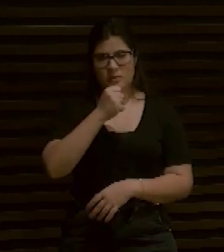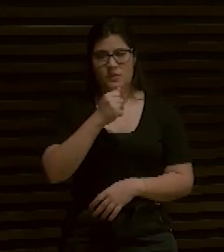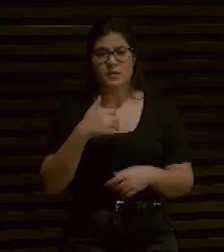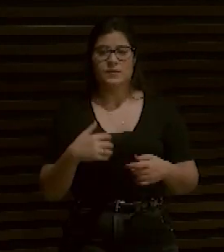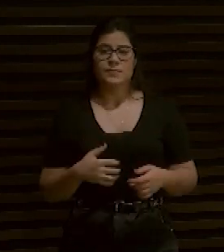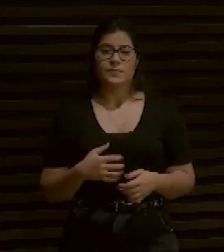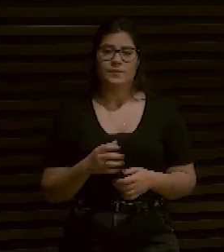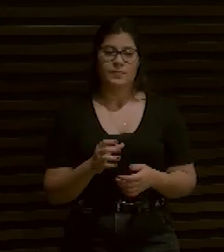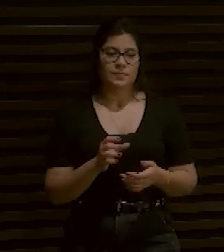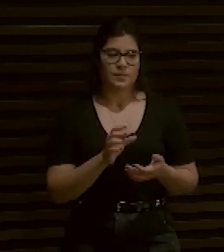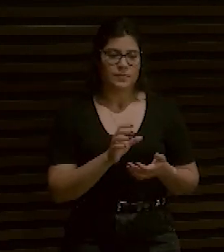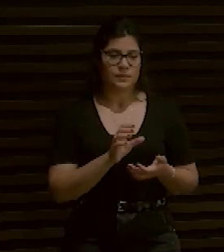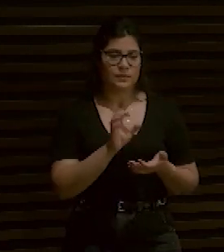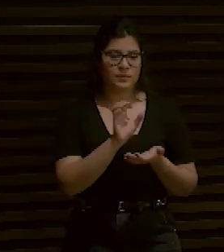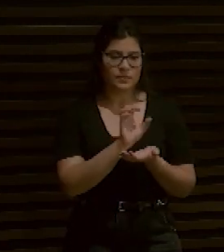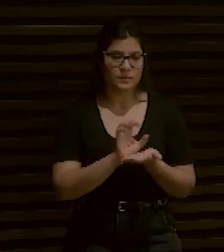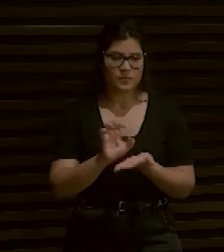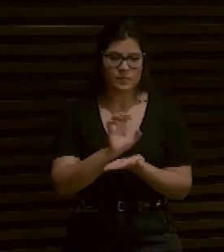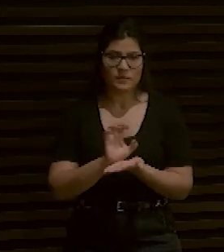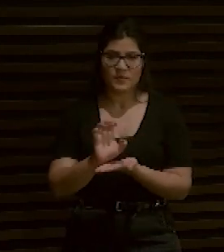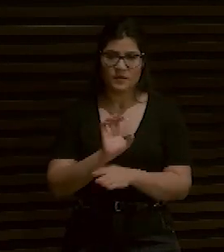em Efésios, no capítulo 2.